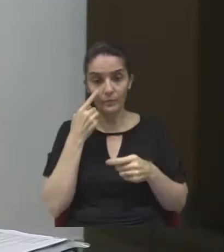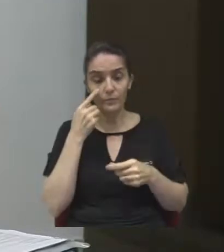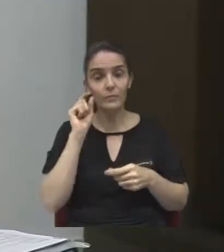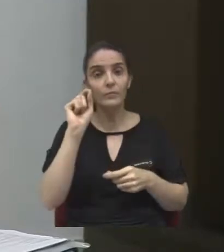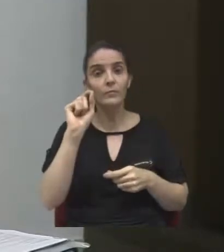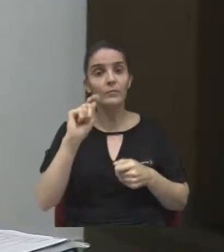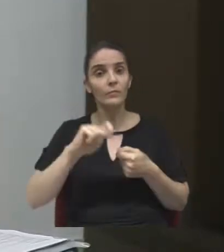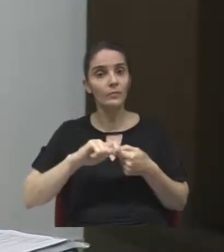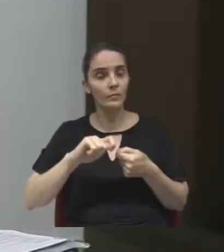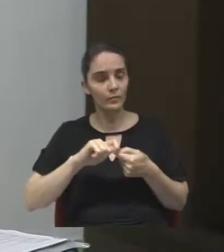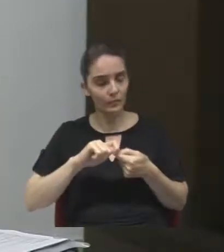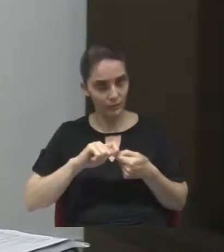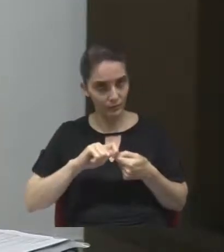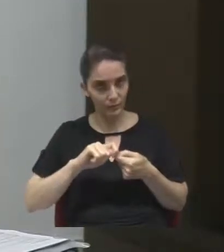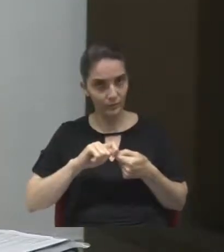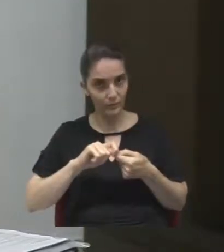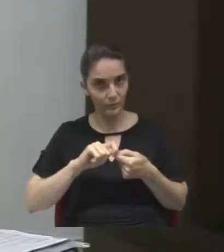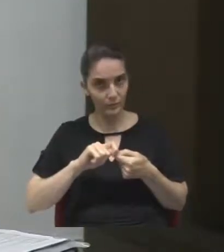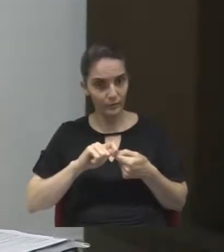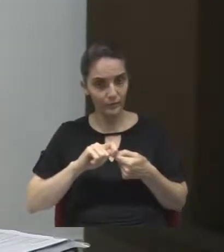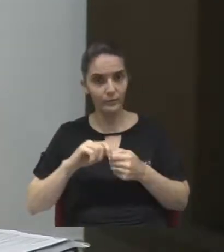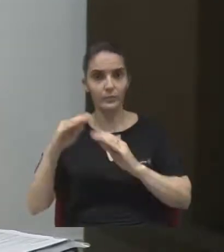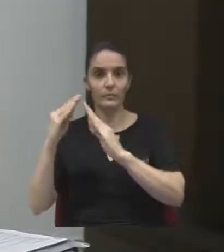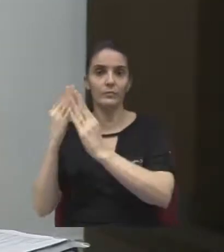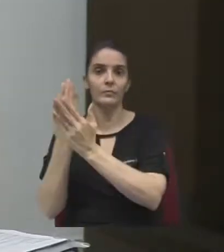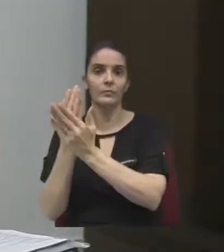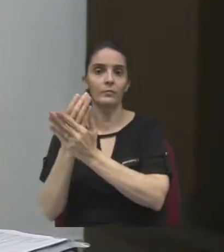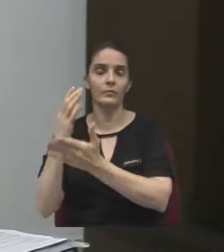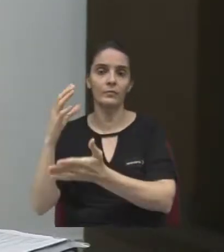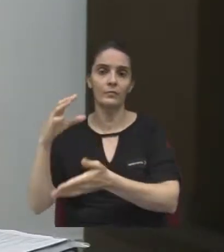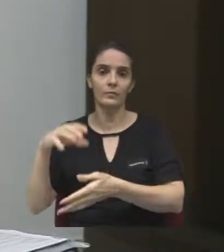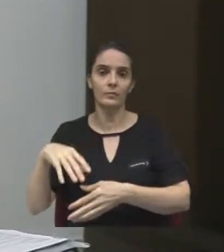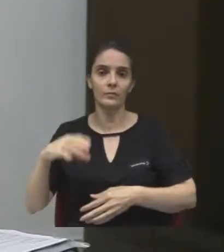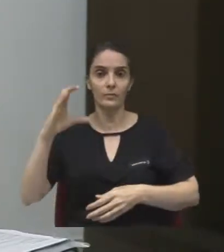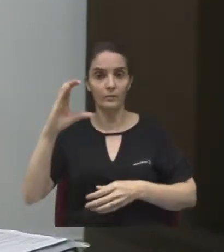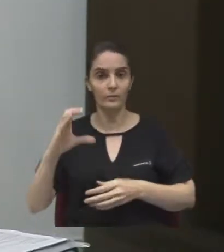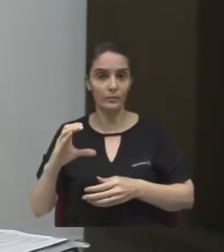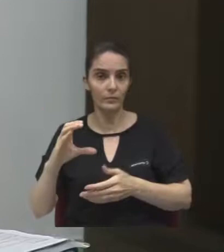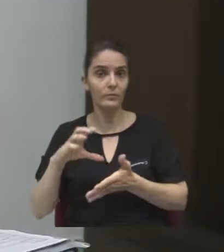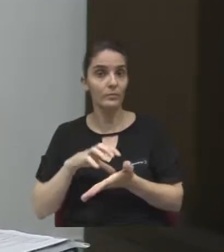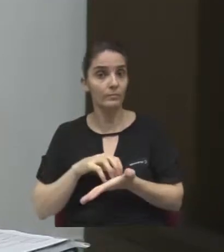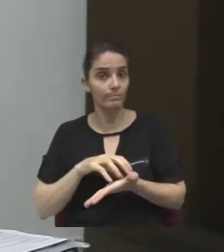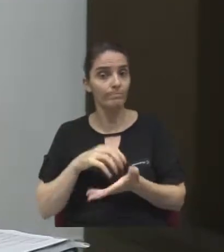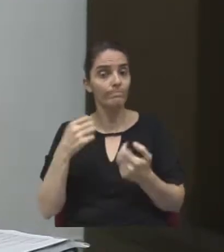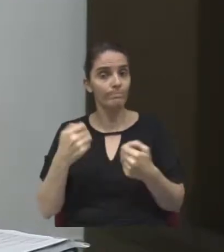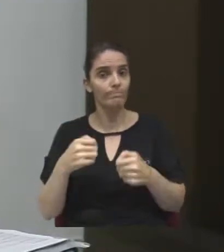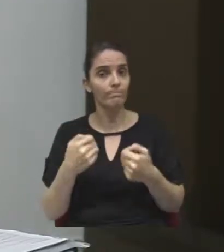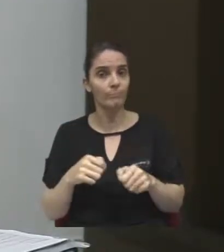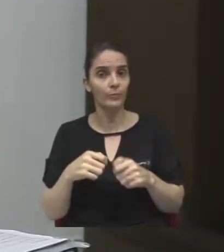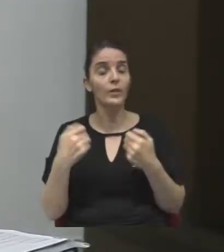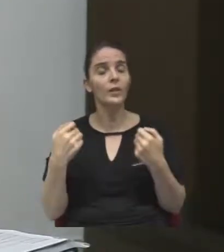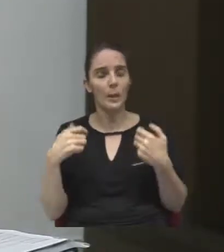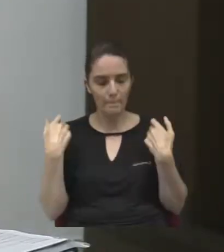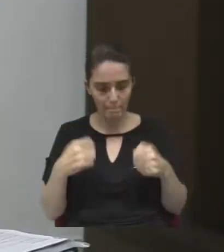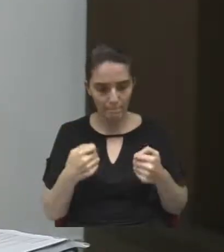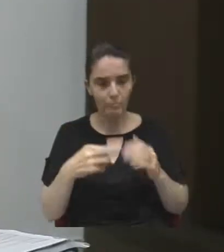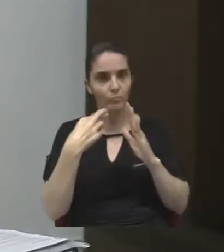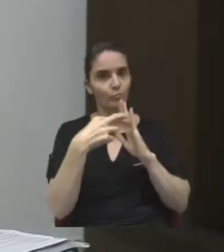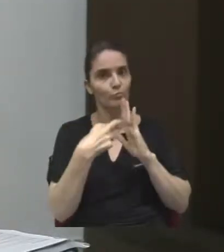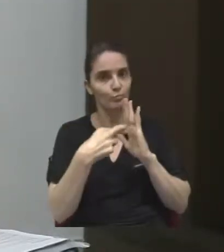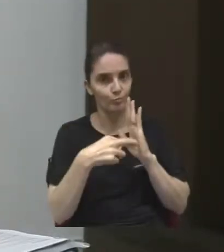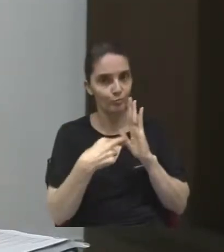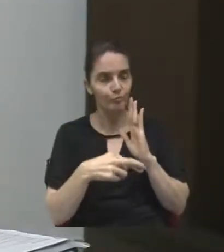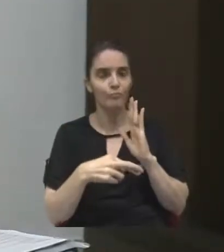fazer com as vagas de creche. Essa vaga de creche, precisamos de uma normativa. Essa